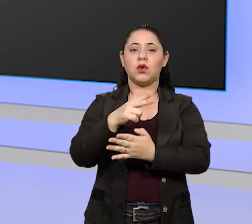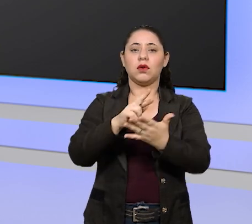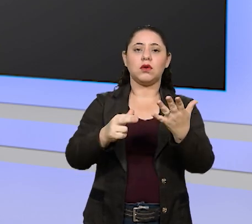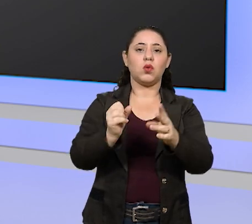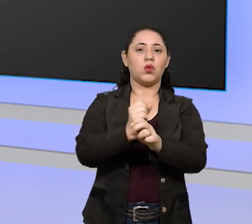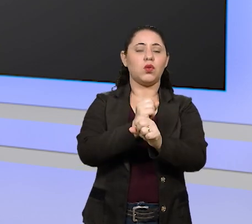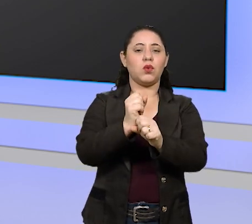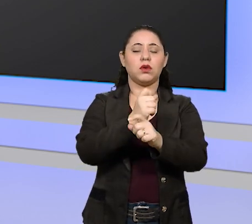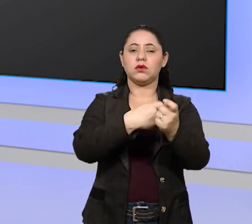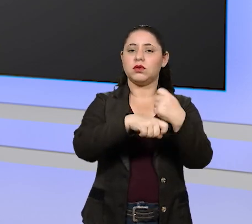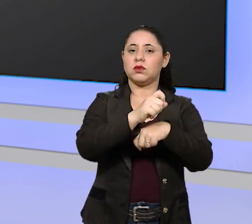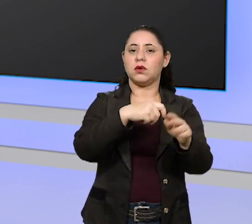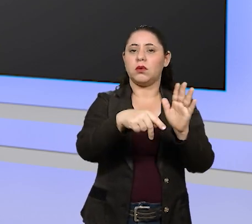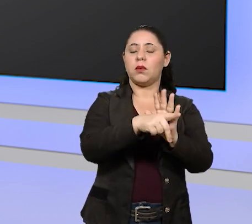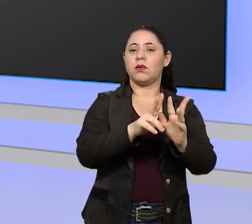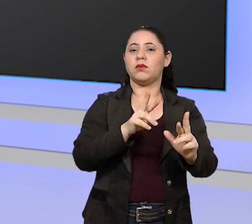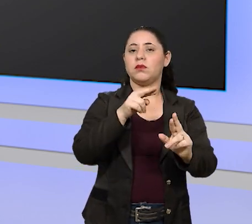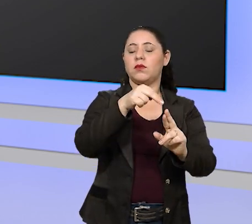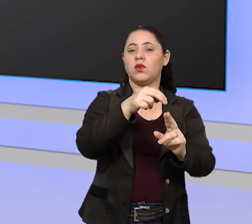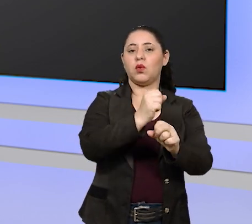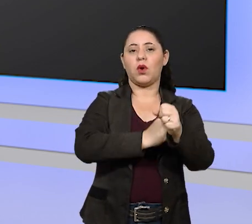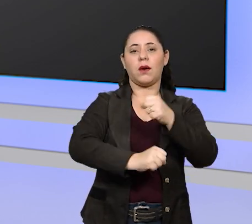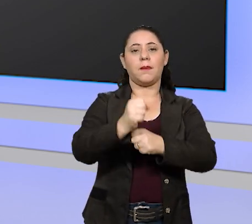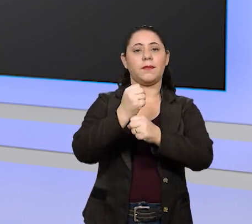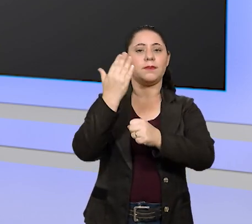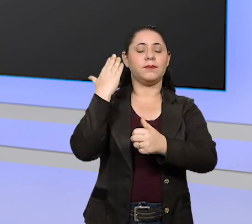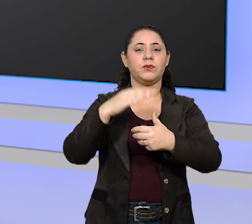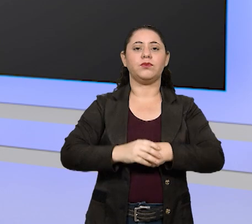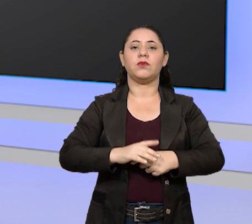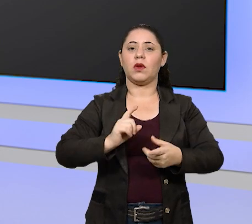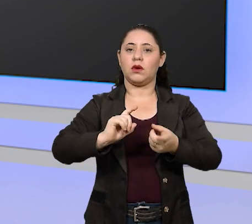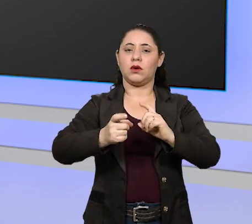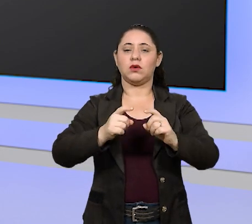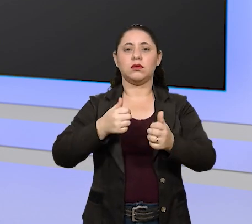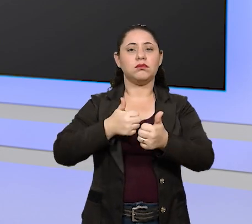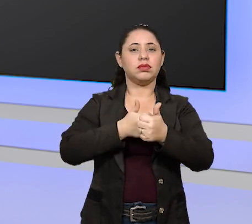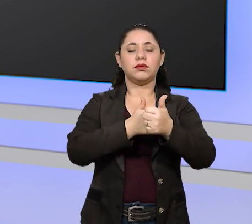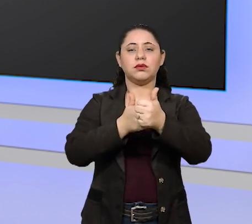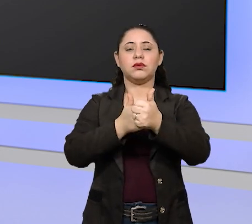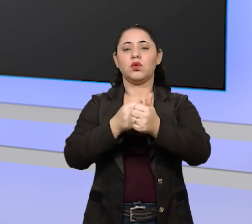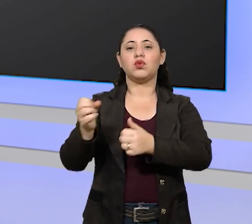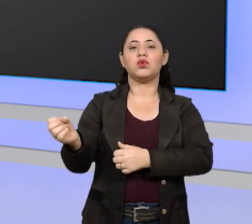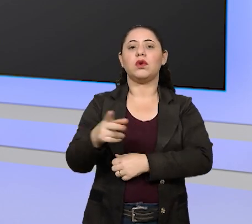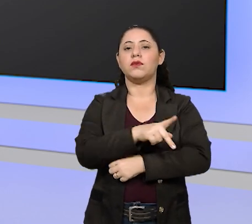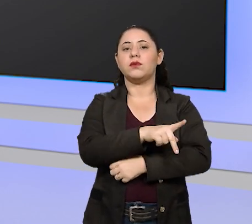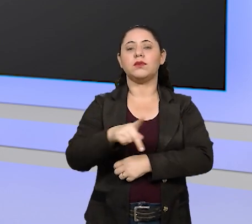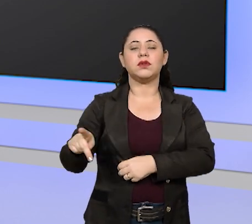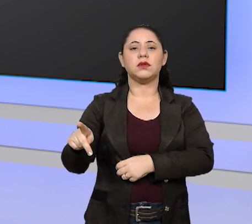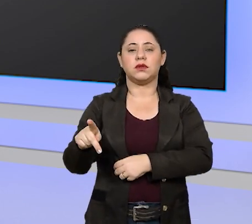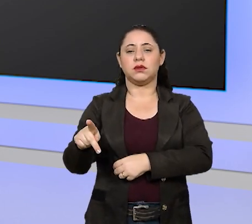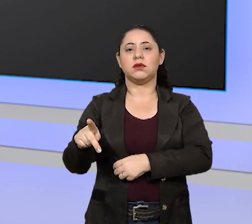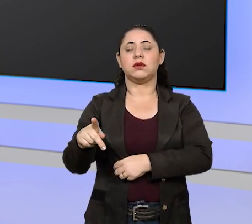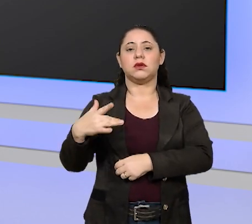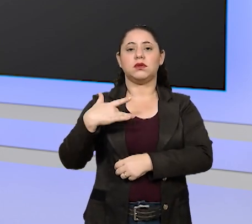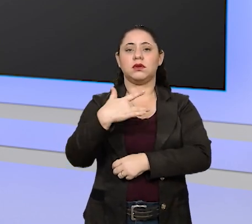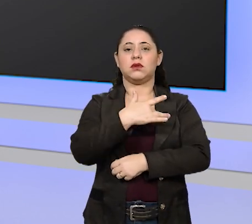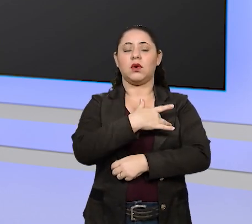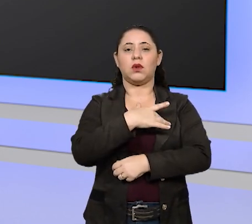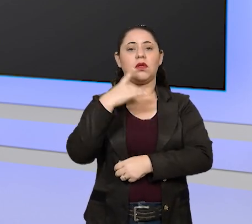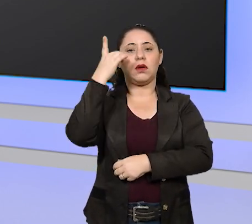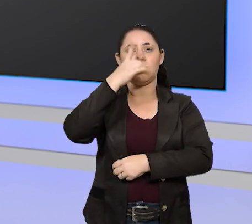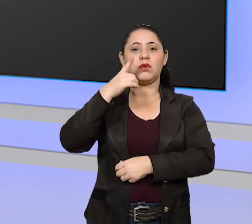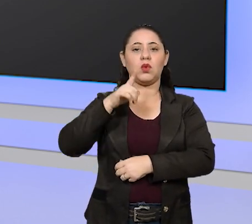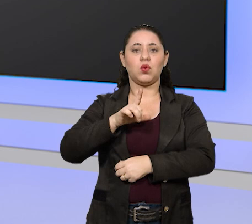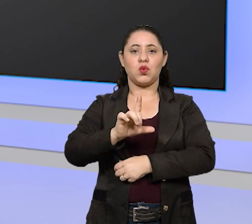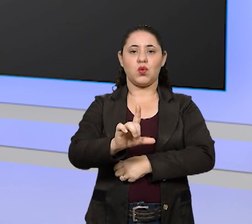o relatório anual da gestão referente ao ano passado. A reunião foi conduzida pelo novo presidente da Comissão